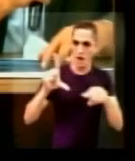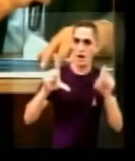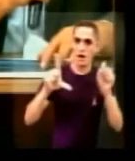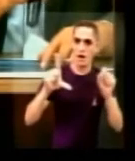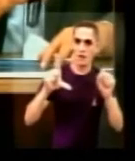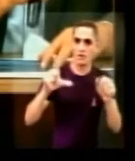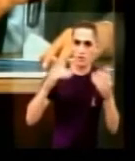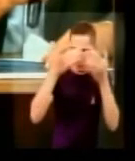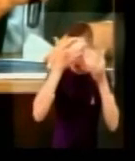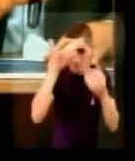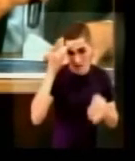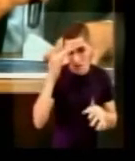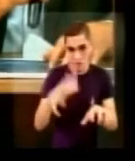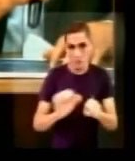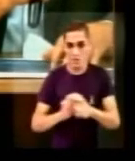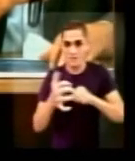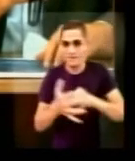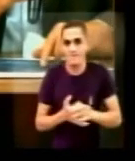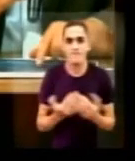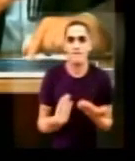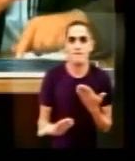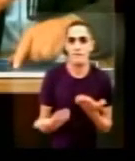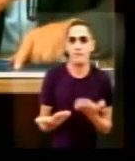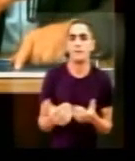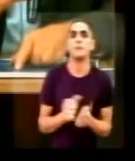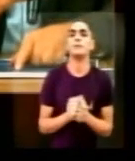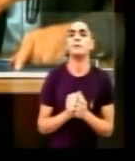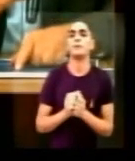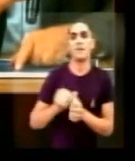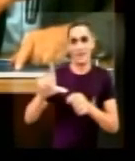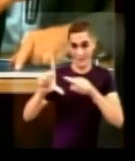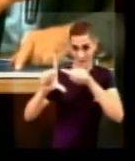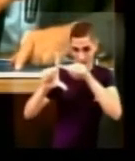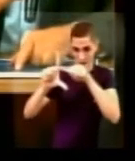Você percebe que a linha amarela teve um pico grande com